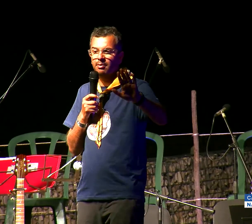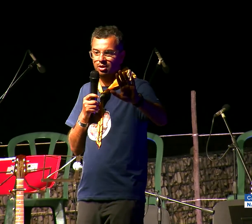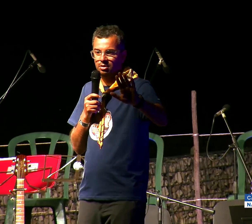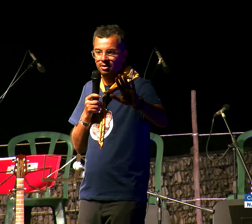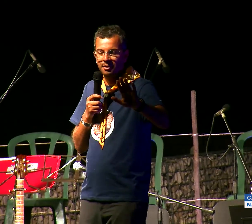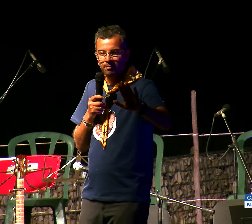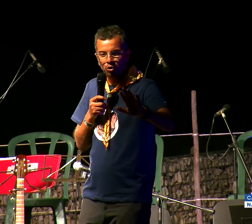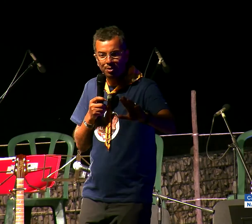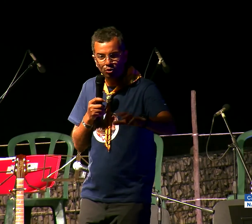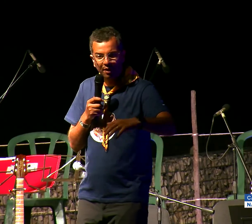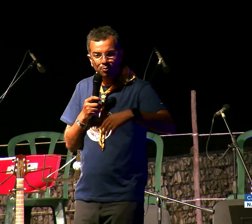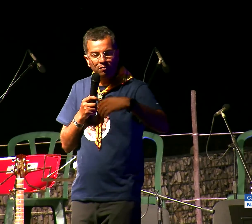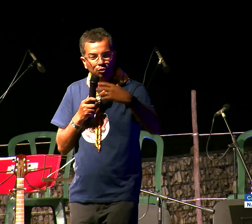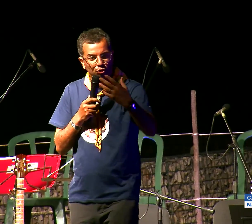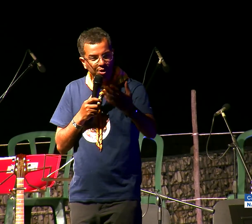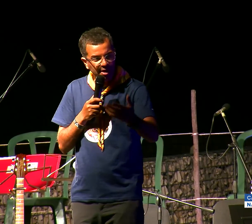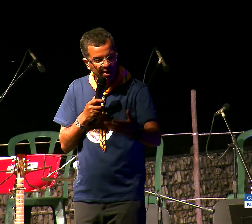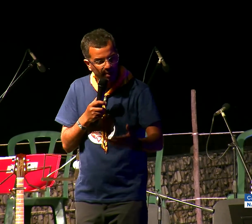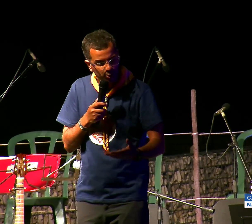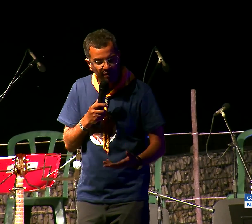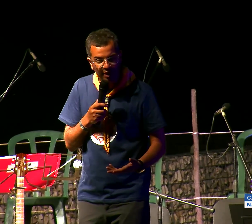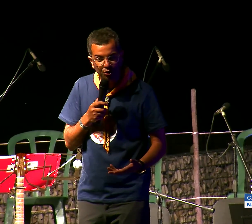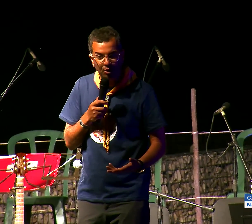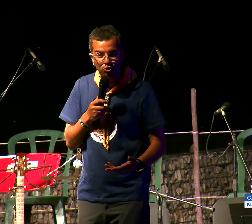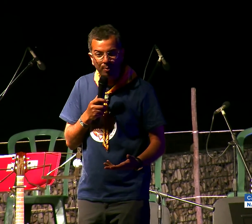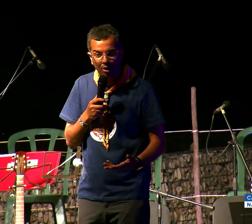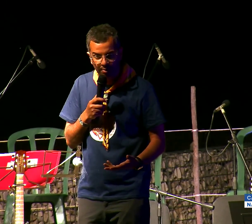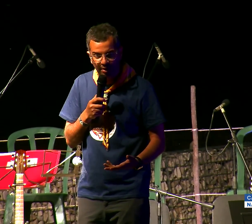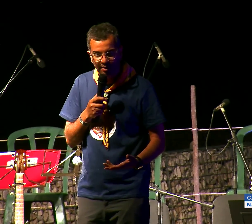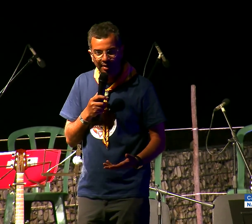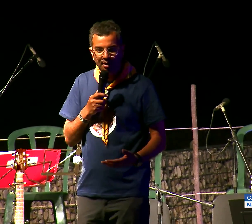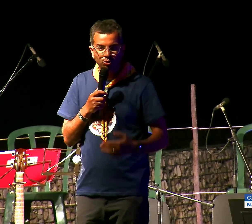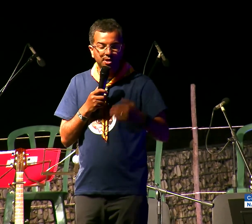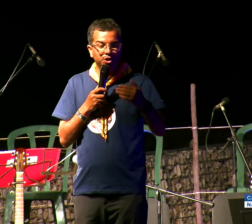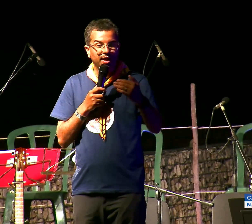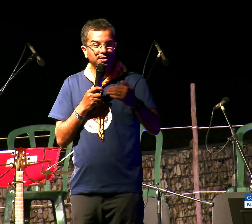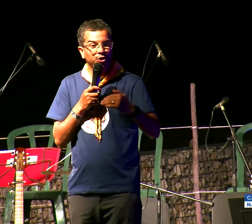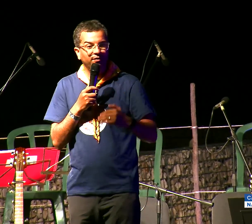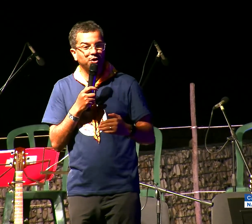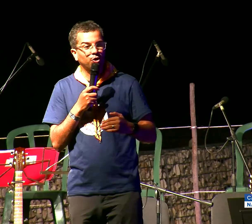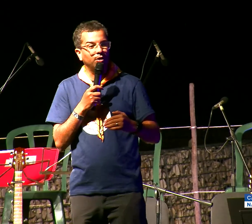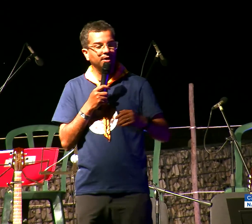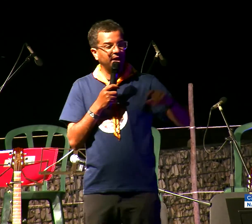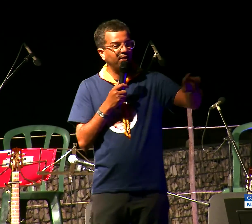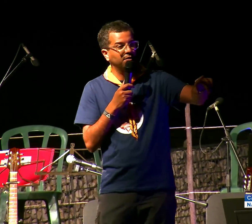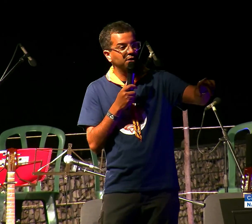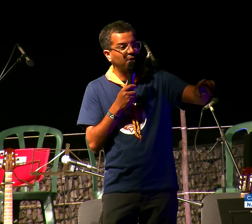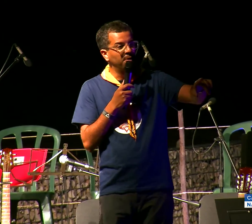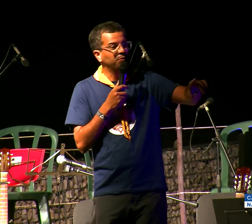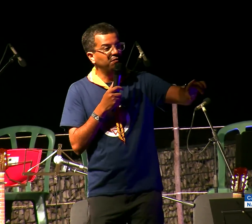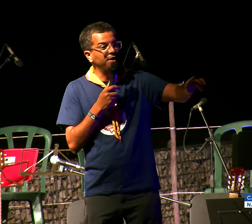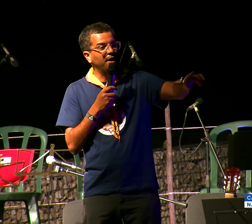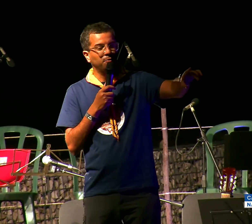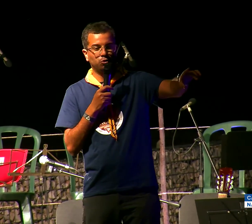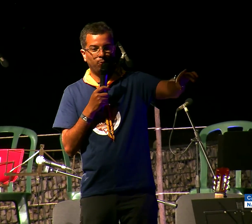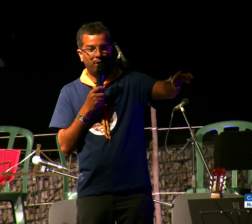Eric Clapton e o mesmo estava muito ver os seus desenhos animados preferidos que eram super-homem Todas As Tardes ao estava da escola ligava a